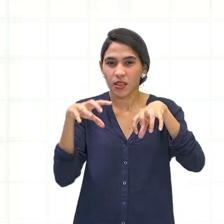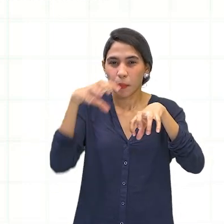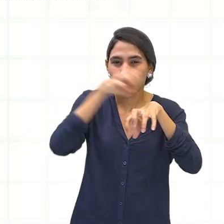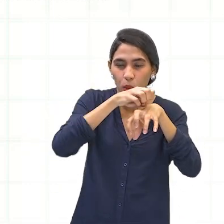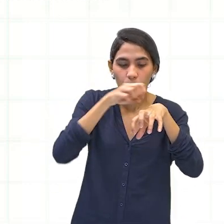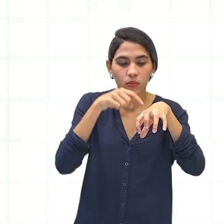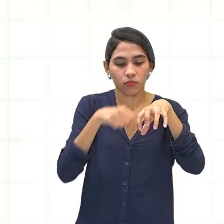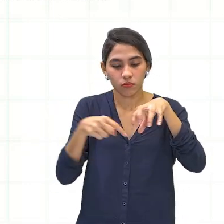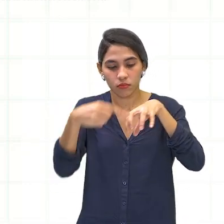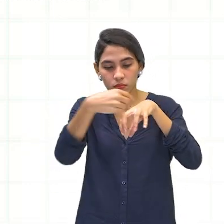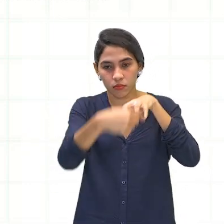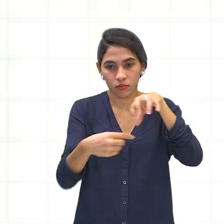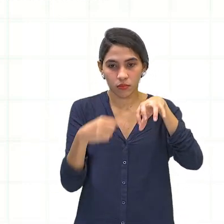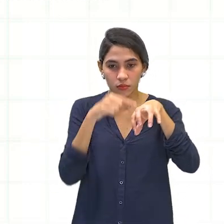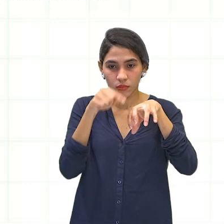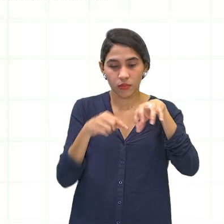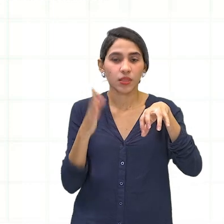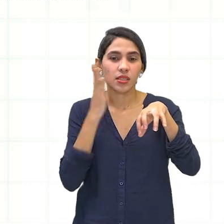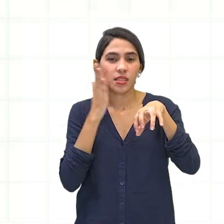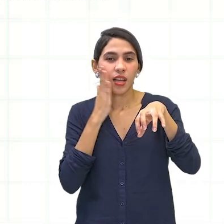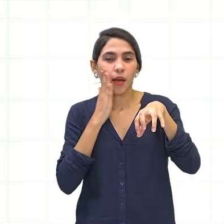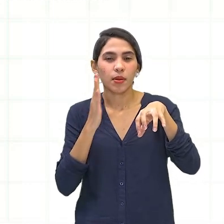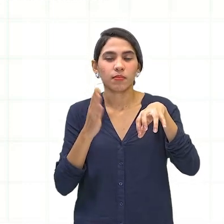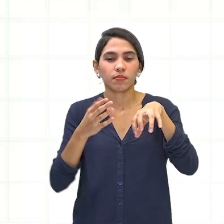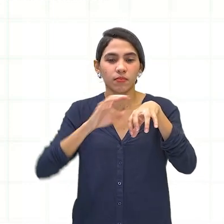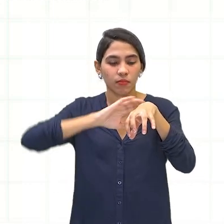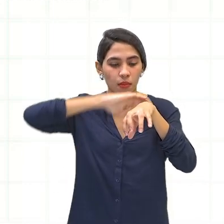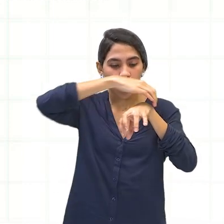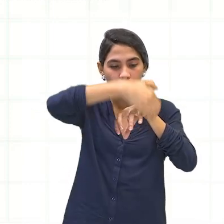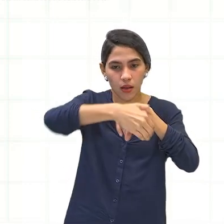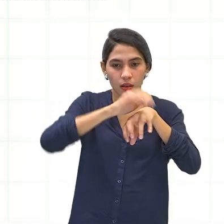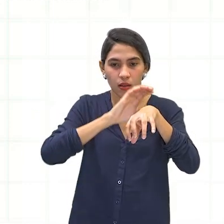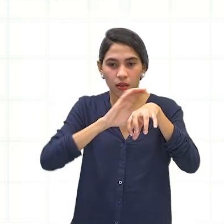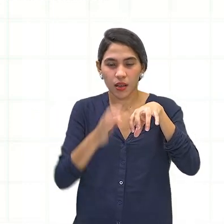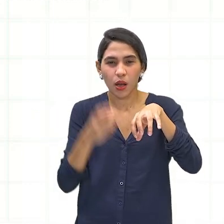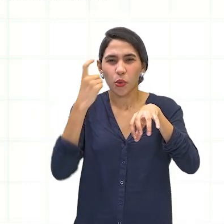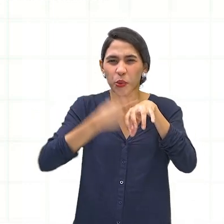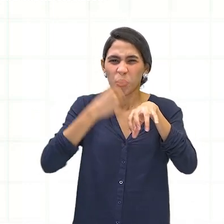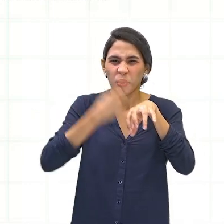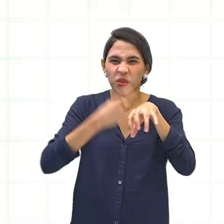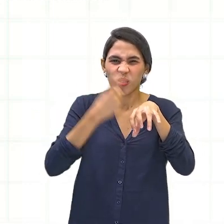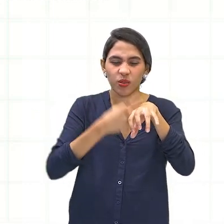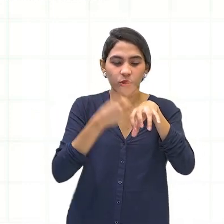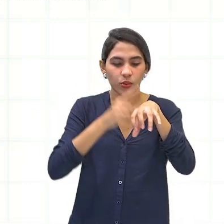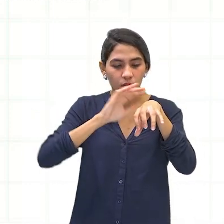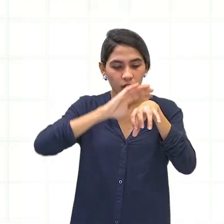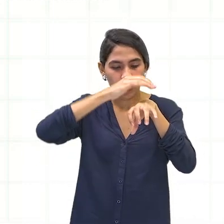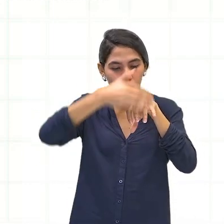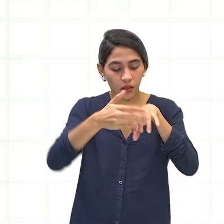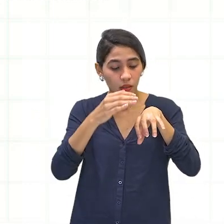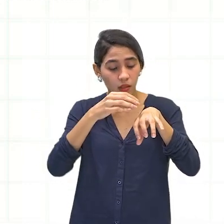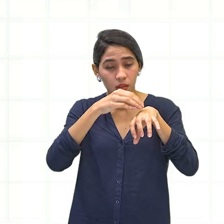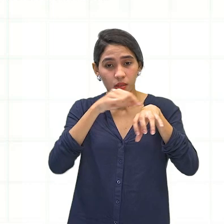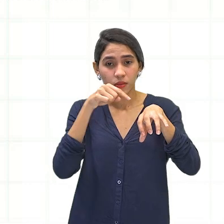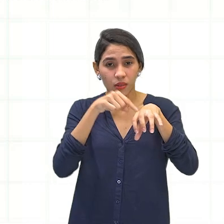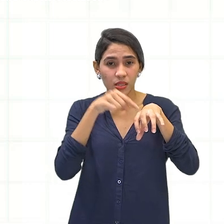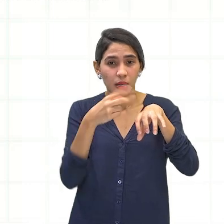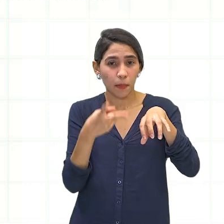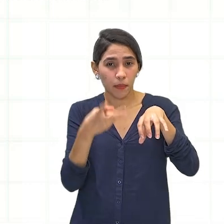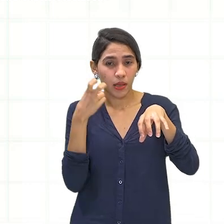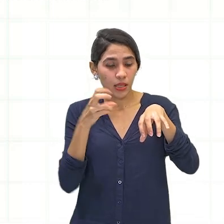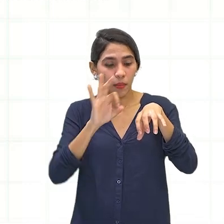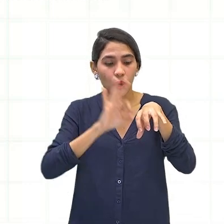caranguejo sabe que ele tem ali como se fosse uma carapaça bem rígida, e dentro dessa carapaça você tem ali